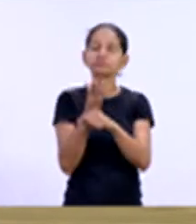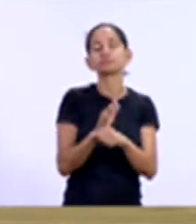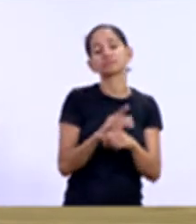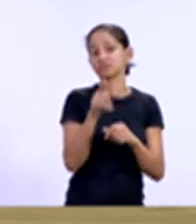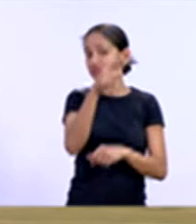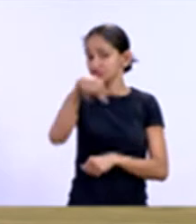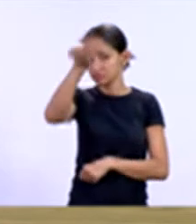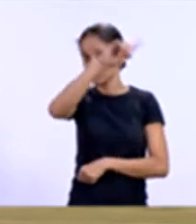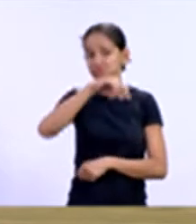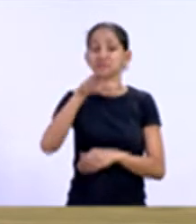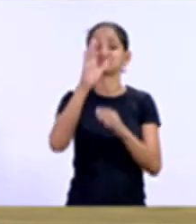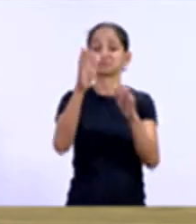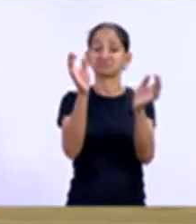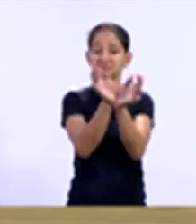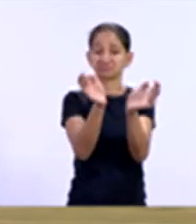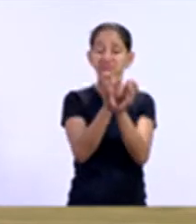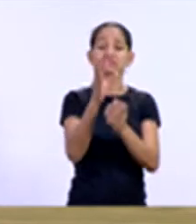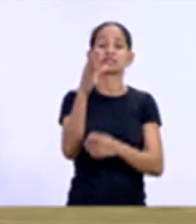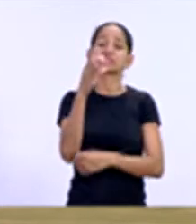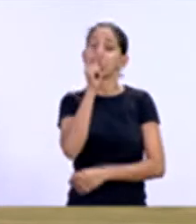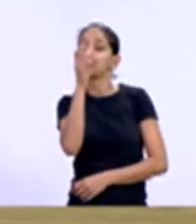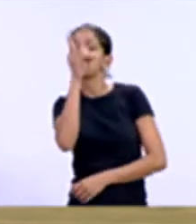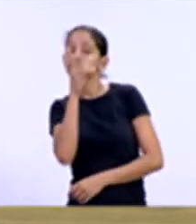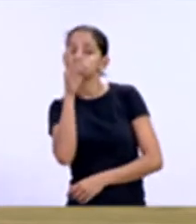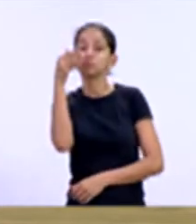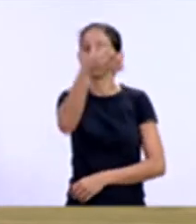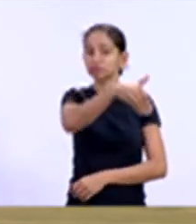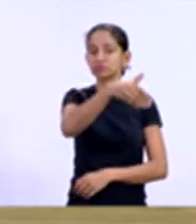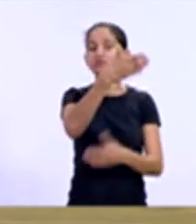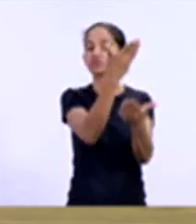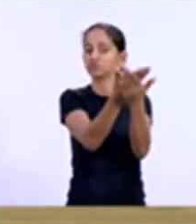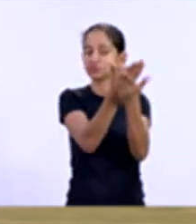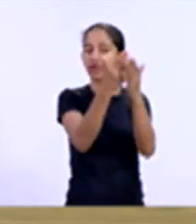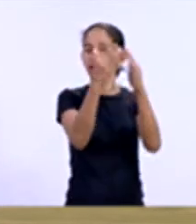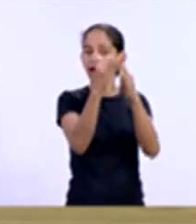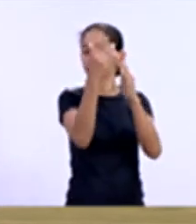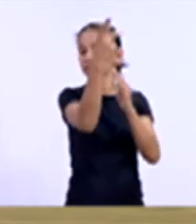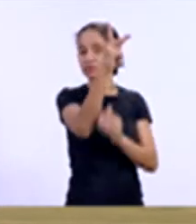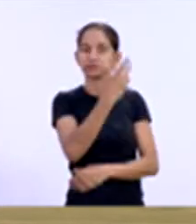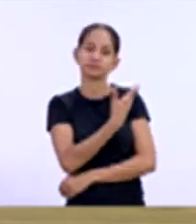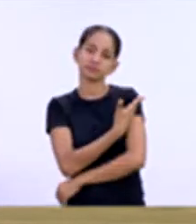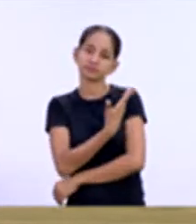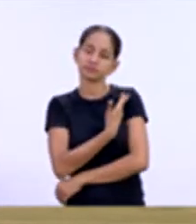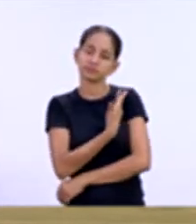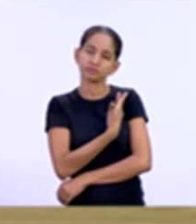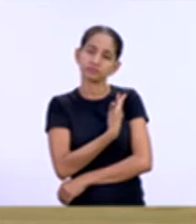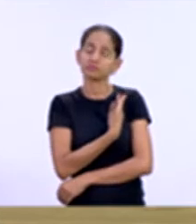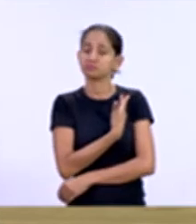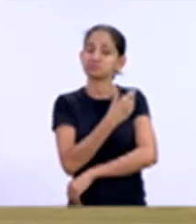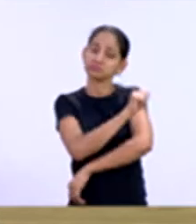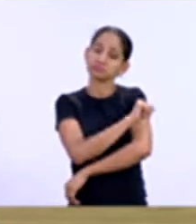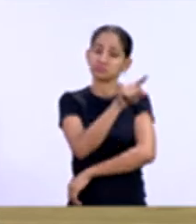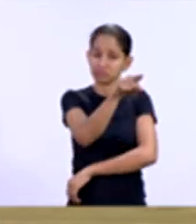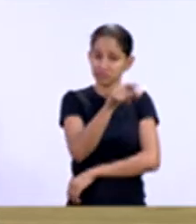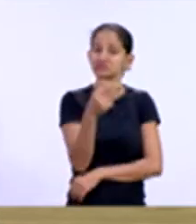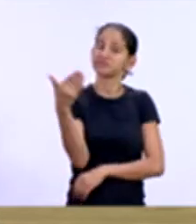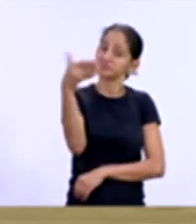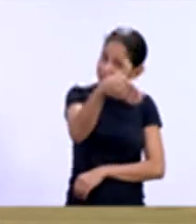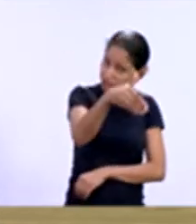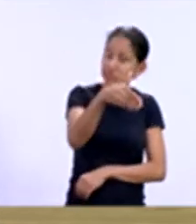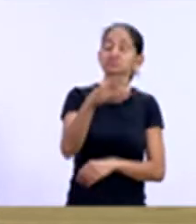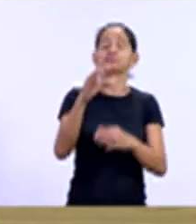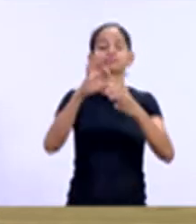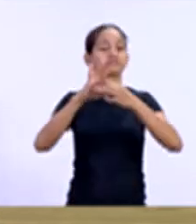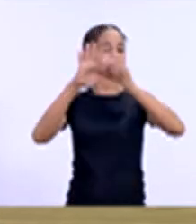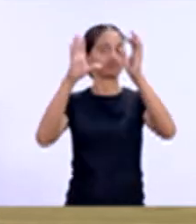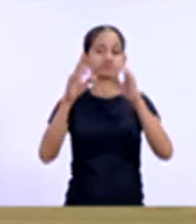Então, vamos formar um grupo aqui, final de semana, vamos lá para a casa da Maria, vamos estudar. E aí, essas ferramentas, a rede social, ela permite